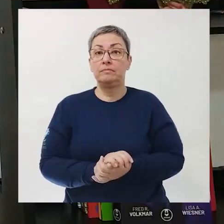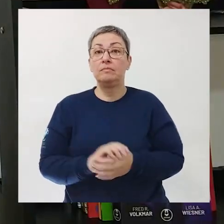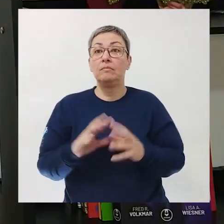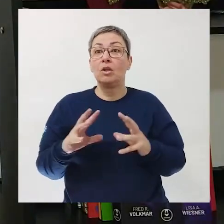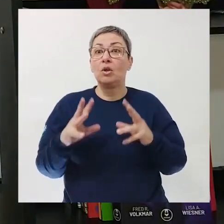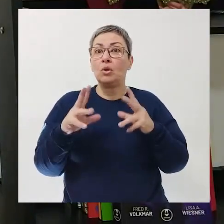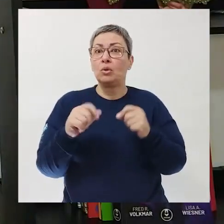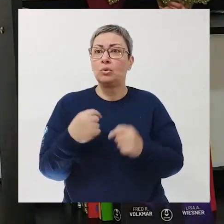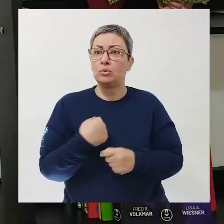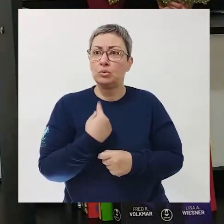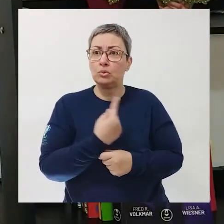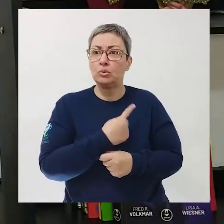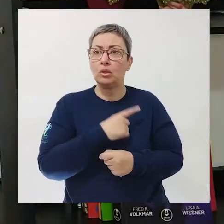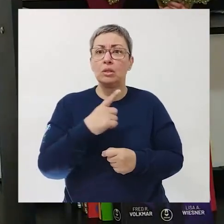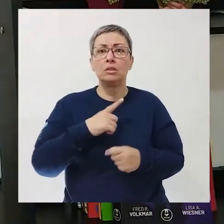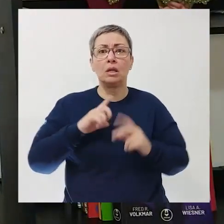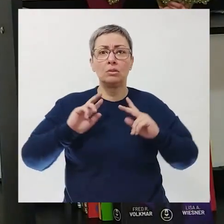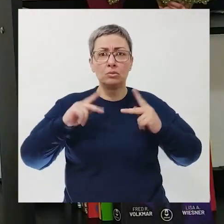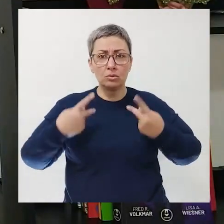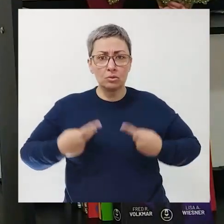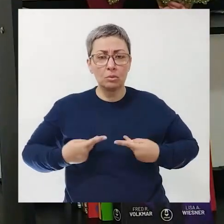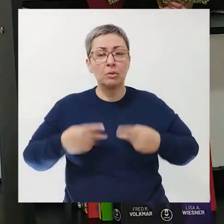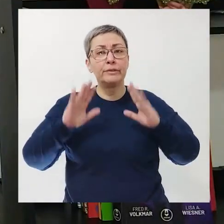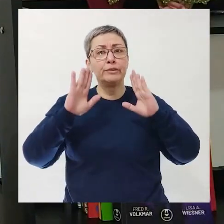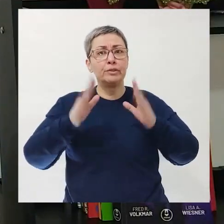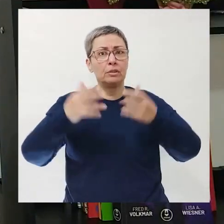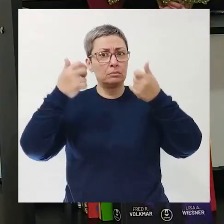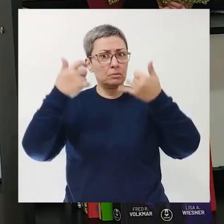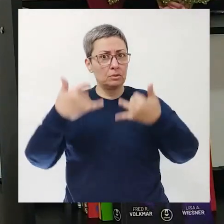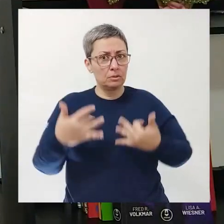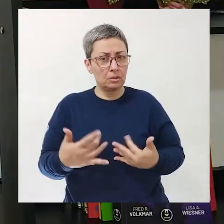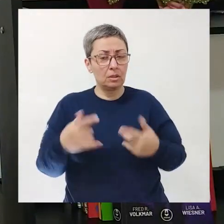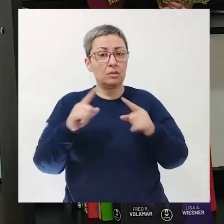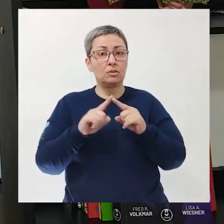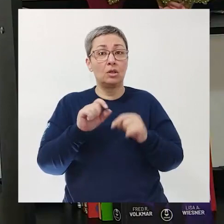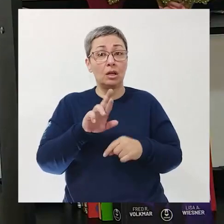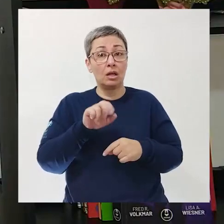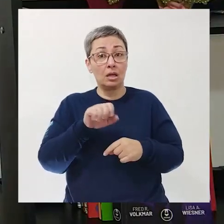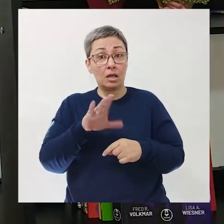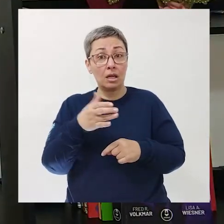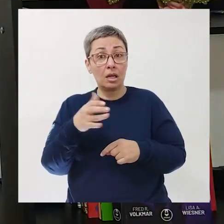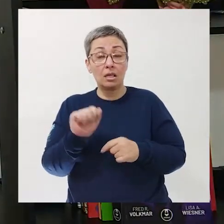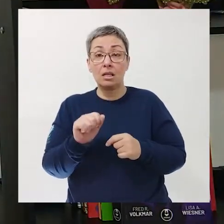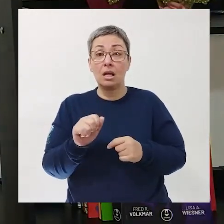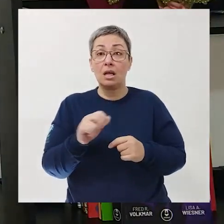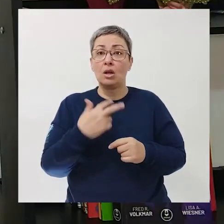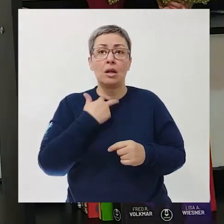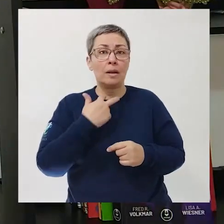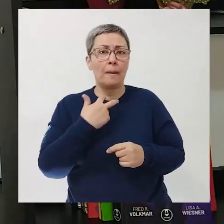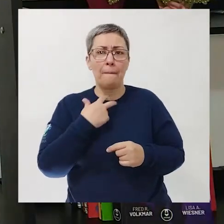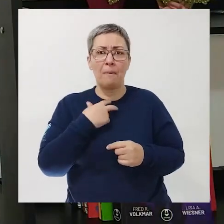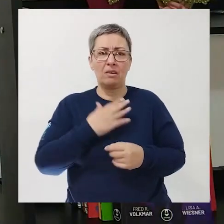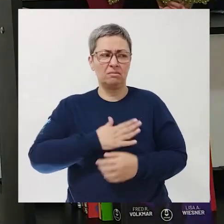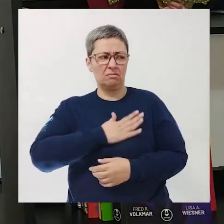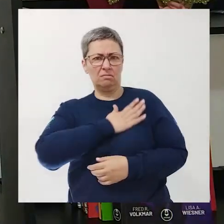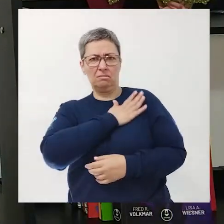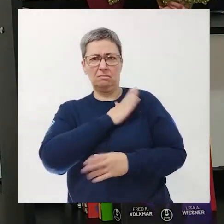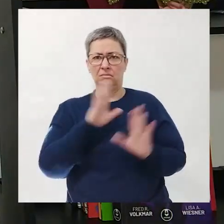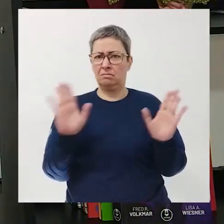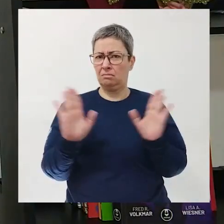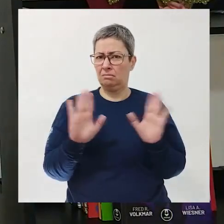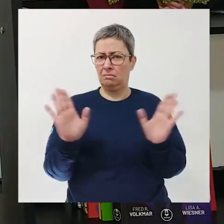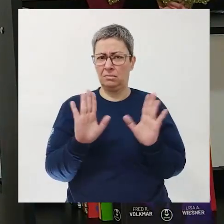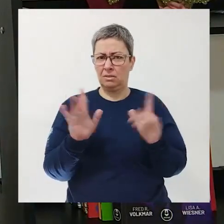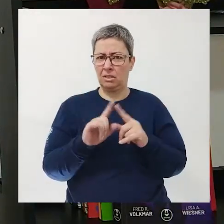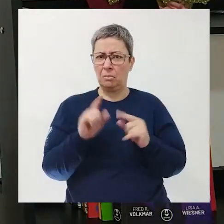Todos nós somos seres humanos, falamos disso bastante, a raça humana. E não devemos discriminar ninguém, porque para poder